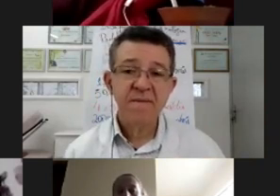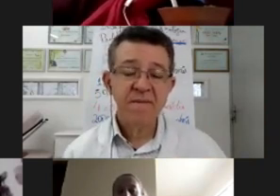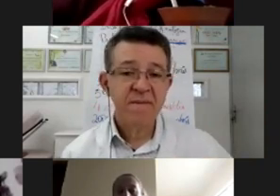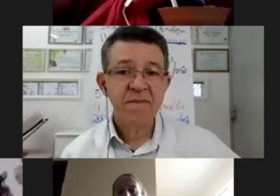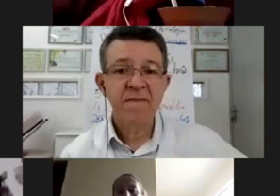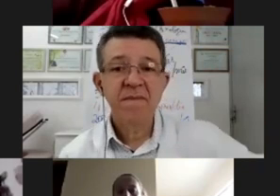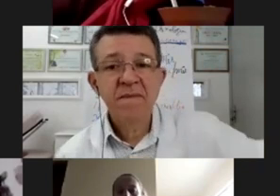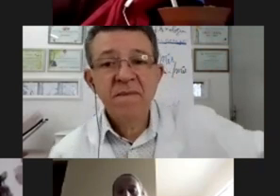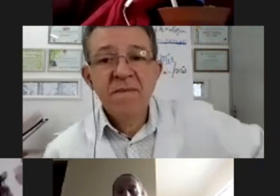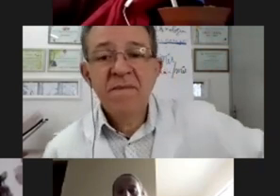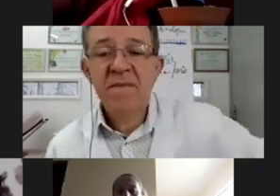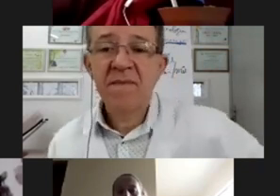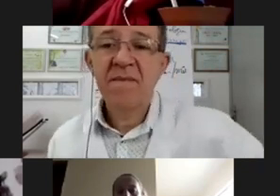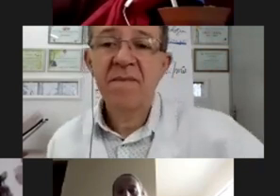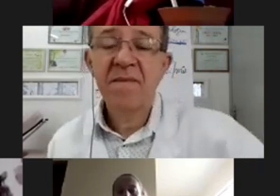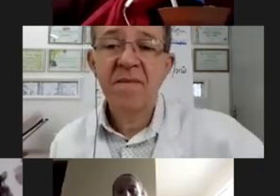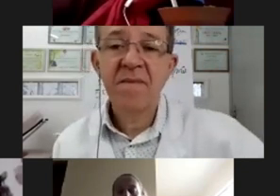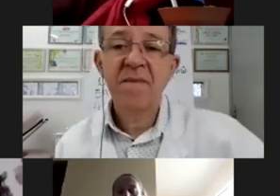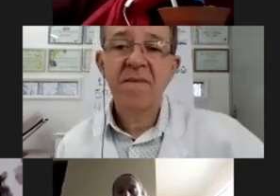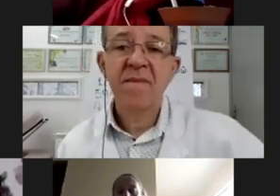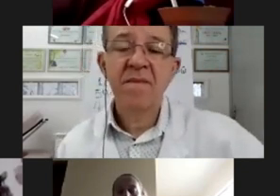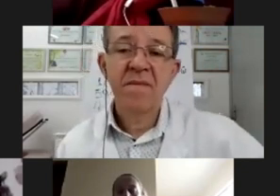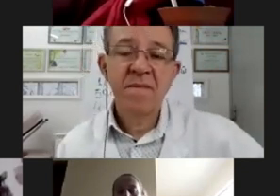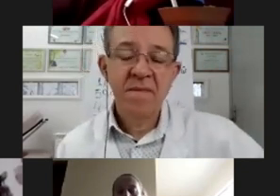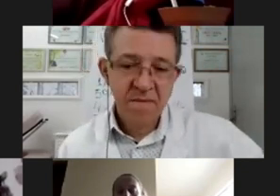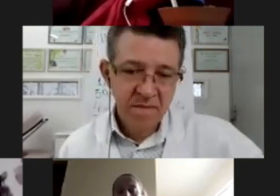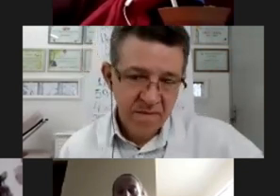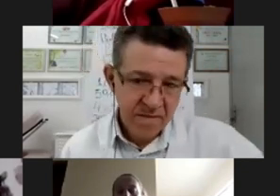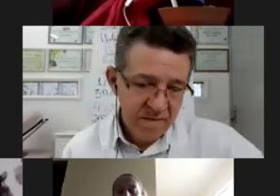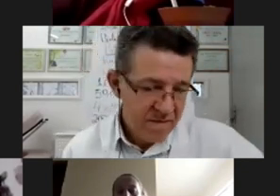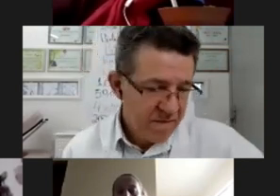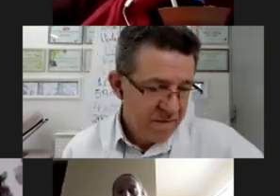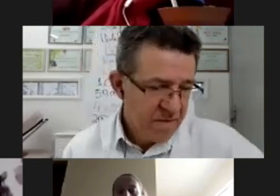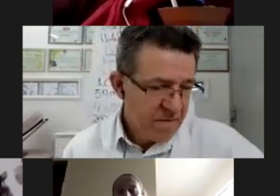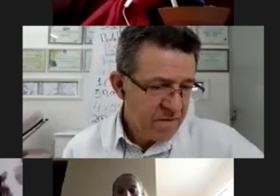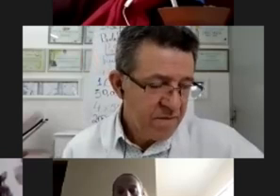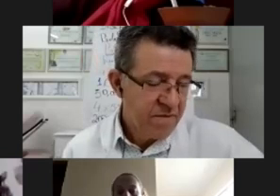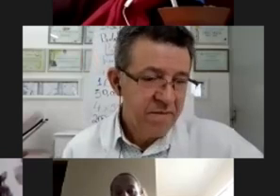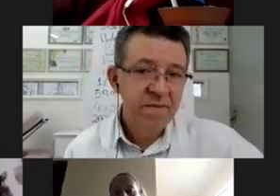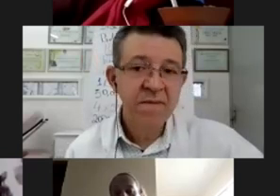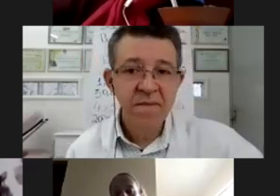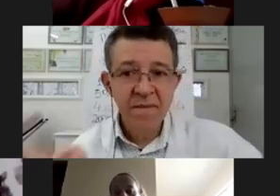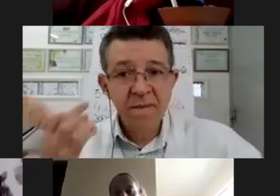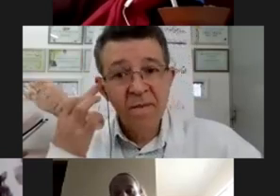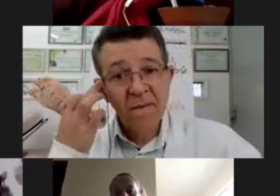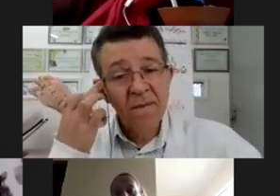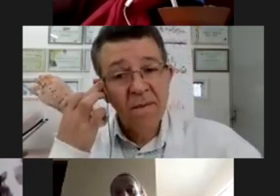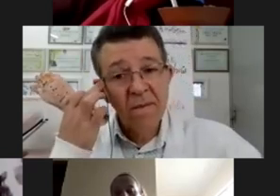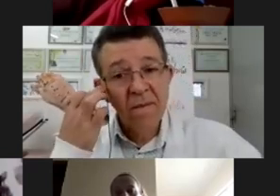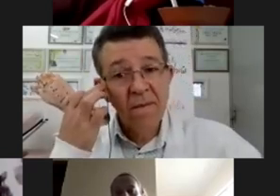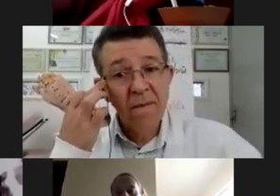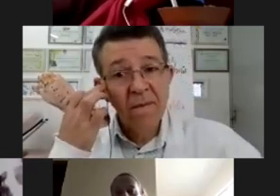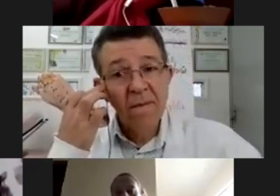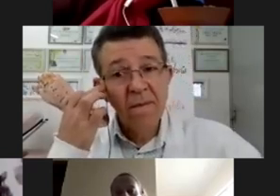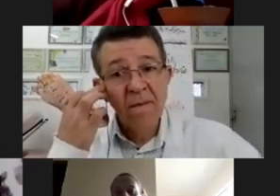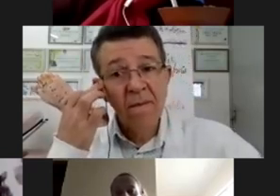dando para você é de uma pessoa que há 8 anos atrás, ela já foi diagnosticada com vários cânceres e o médico falou